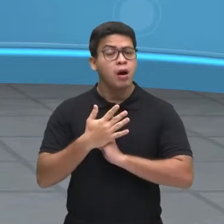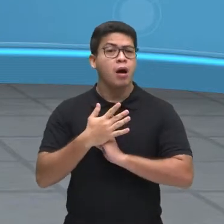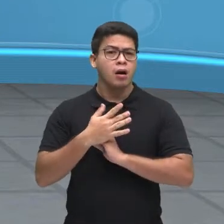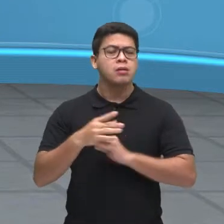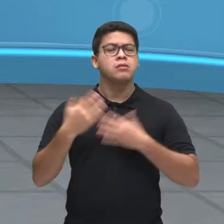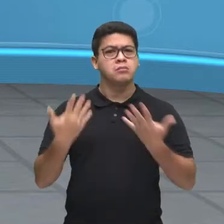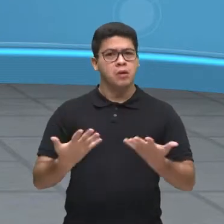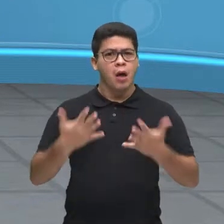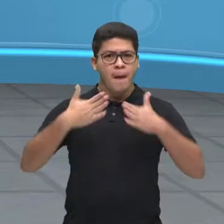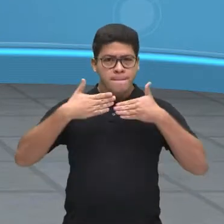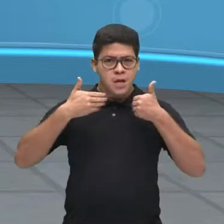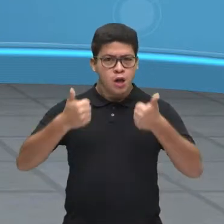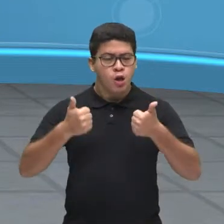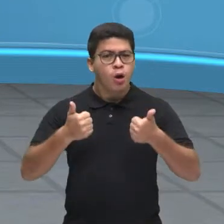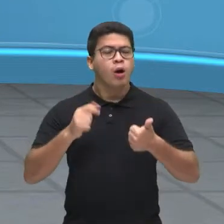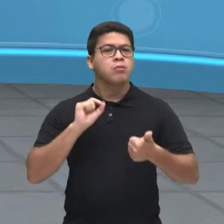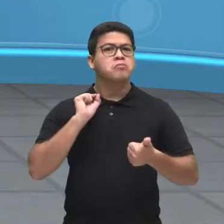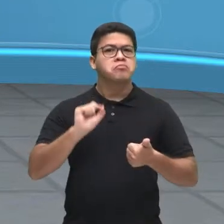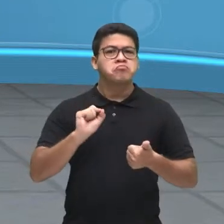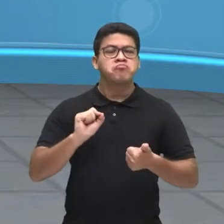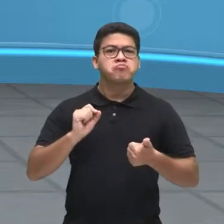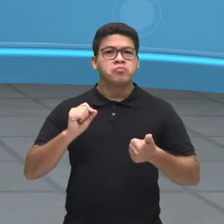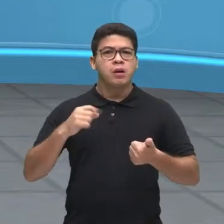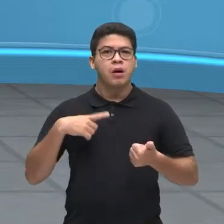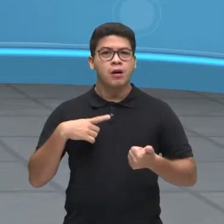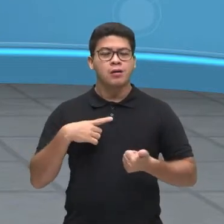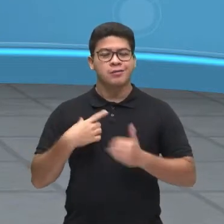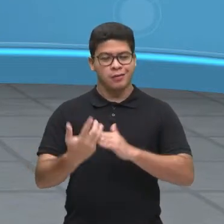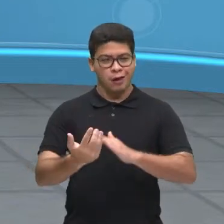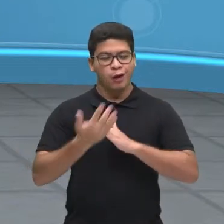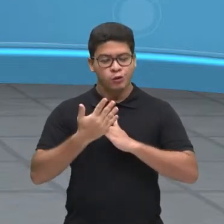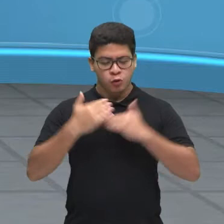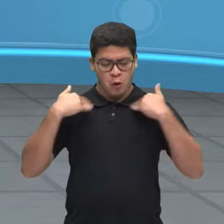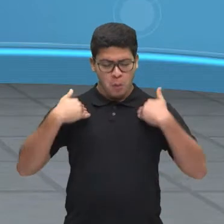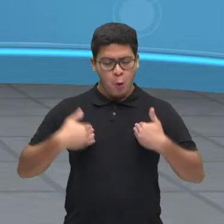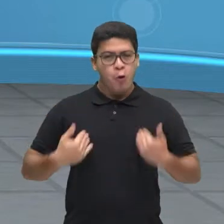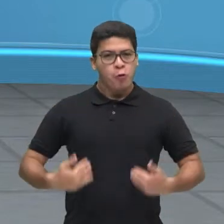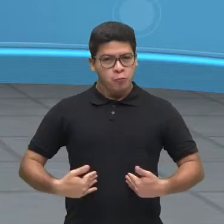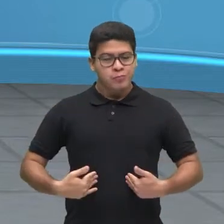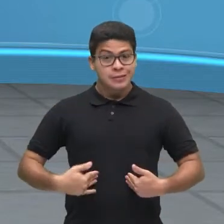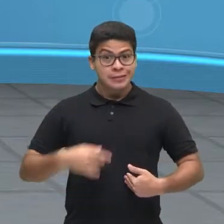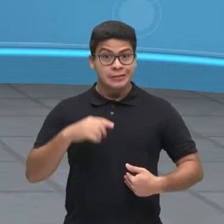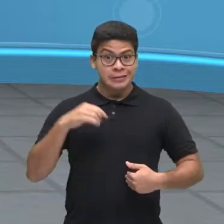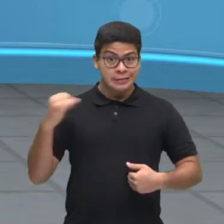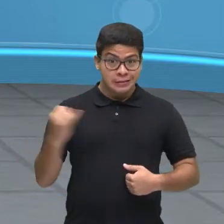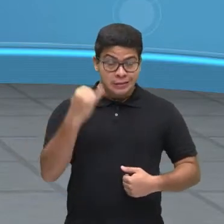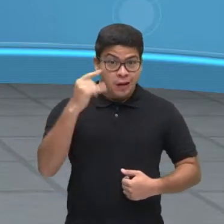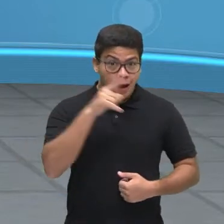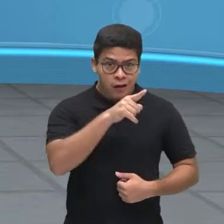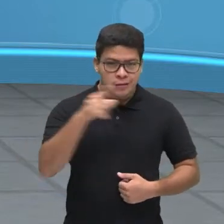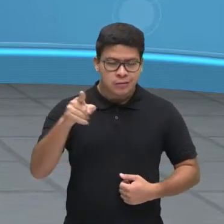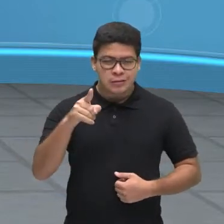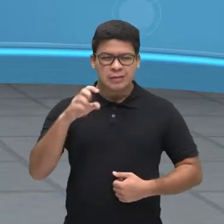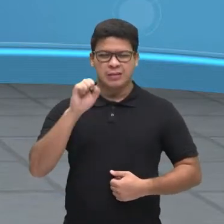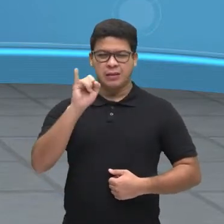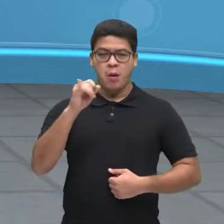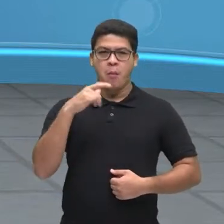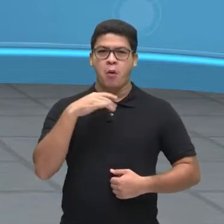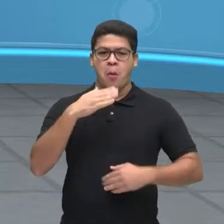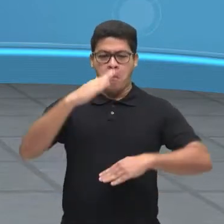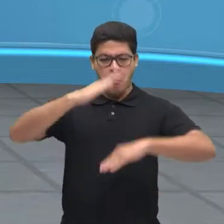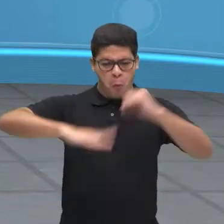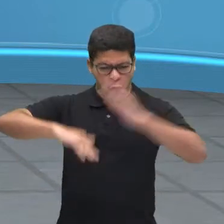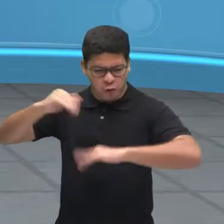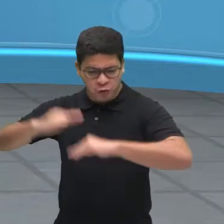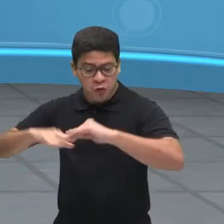física bacana, completa, que ajuda muito, né? E principalmente também se você não for querer ser competidora. Porque